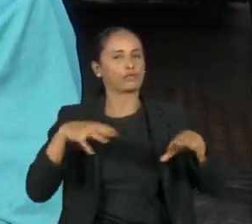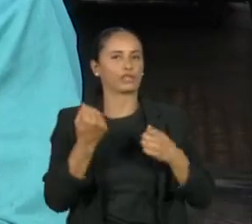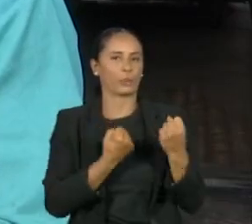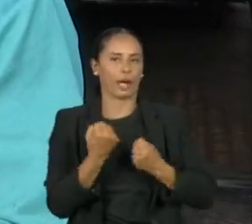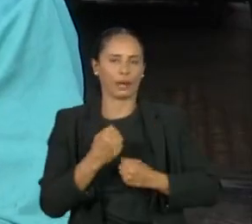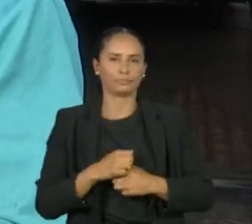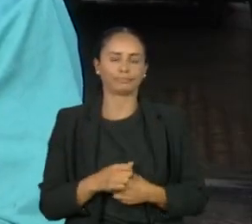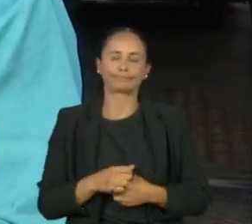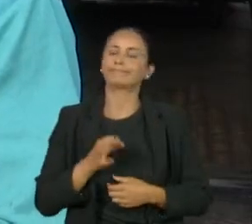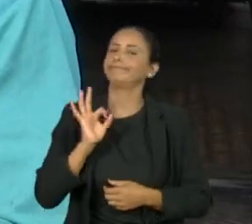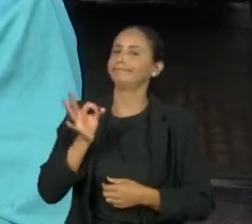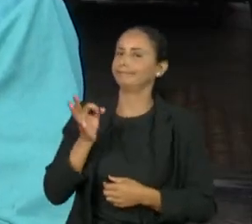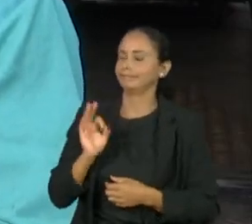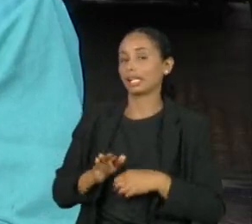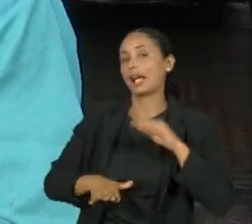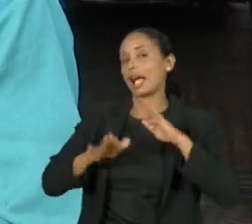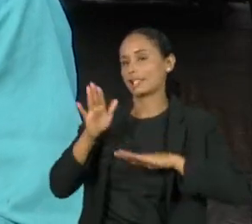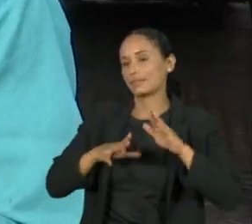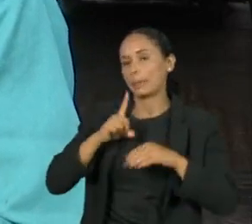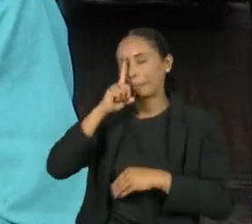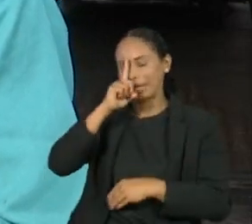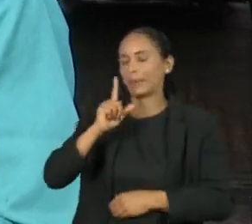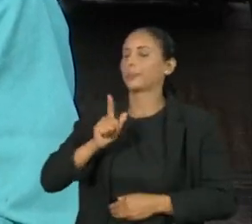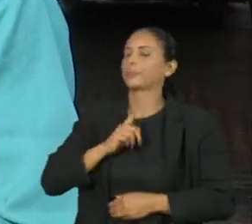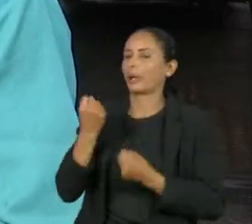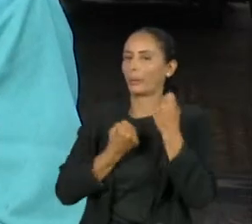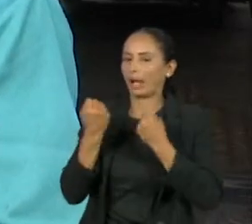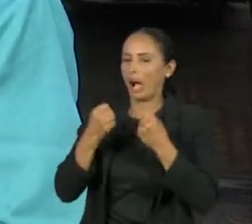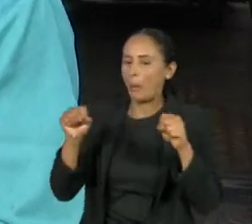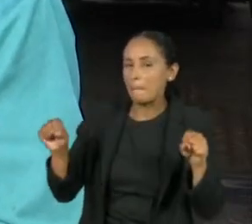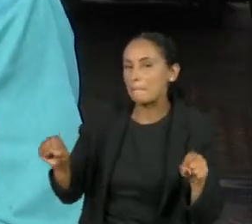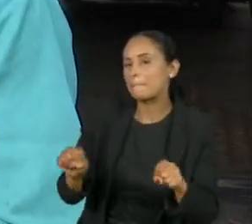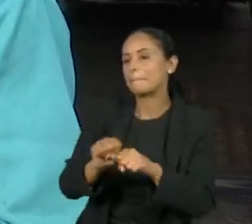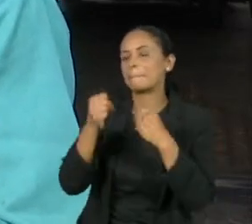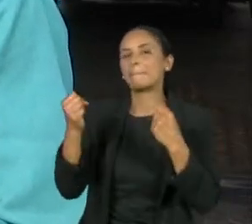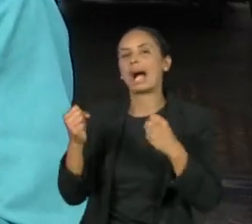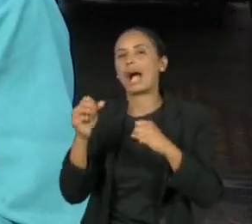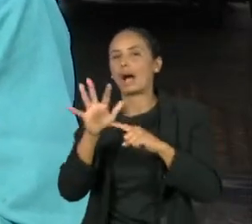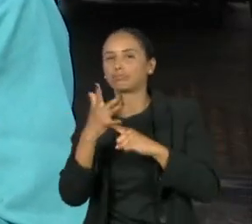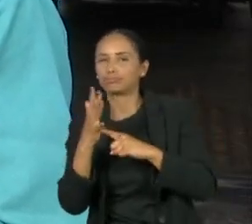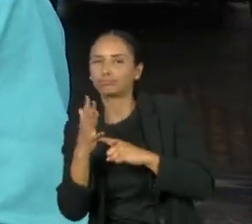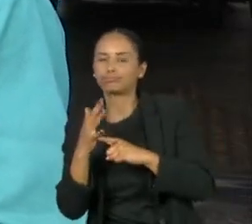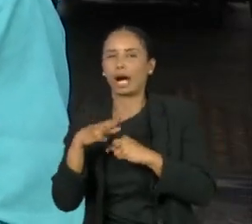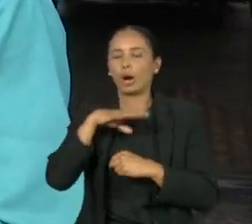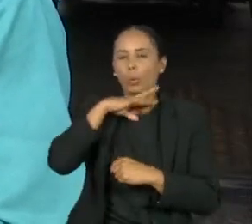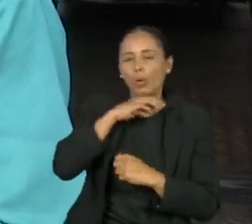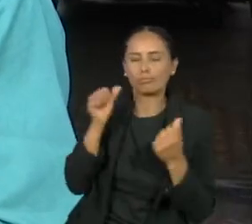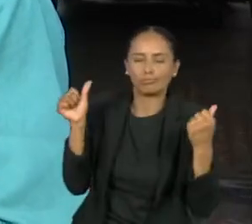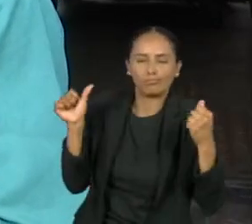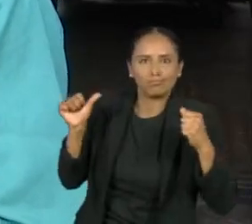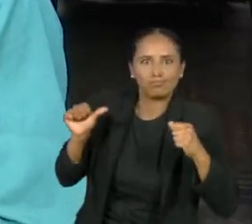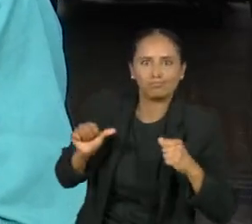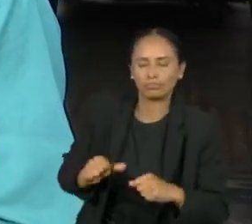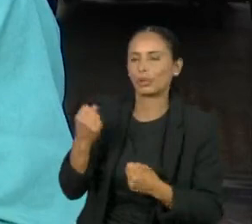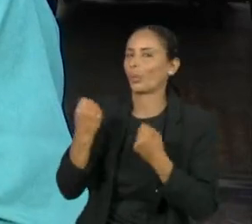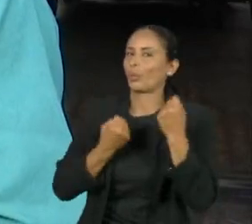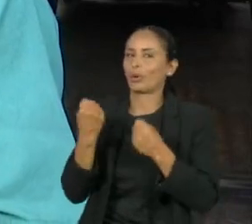da viagem, porque começa a dar problema de bico sujo, vela queimada, e enfim, aí o